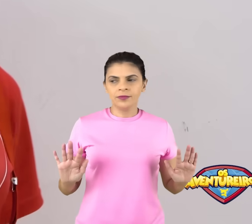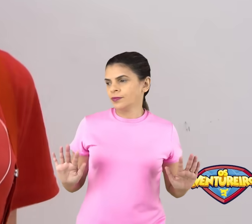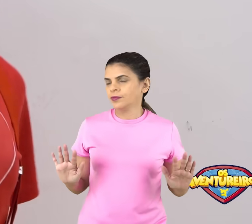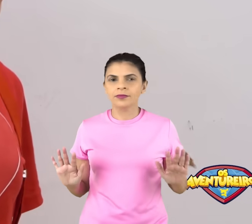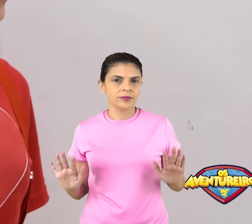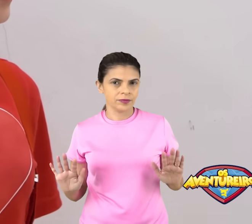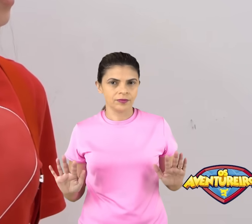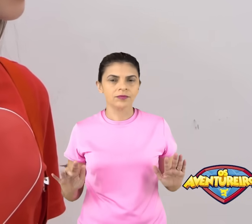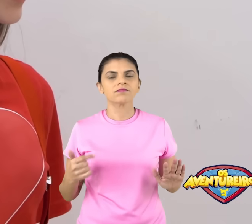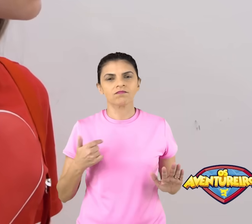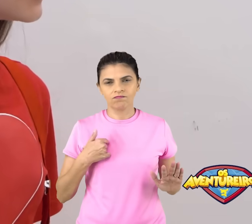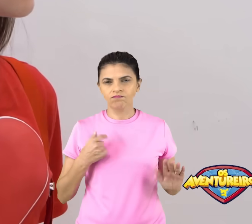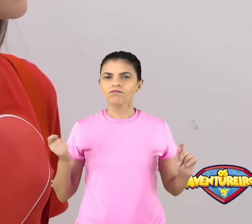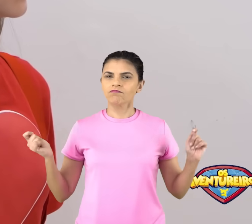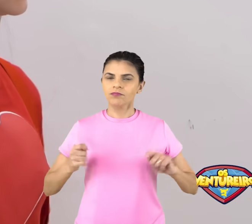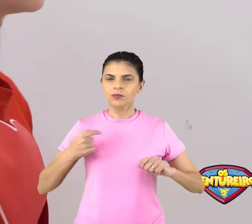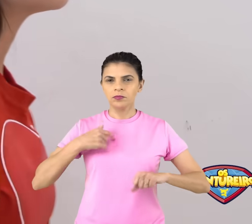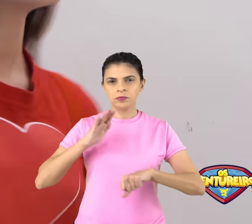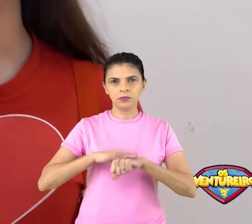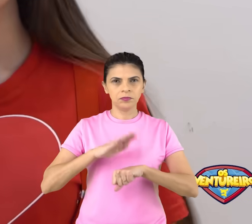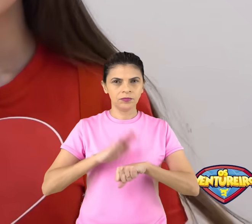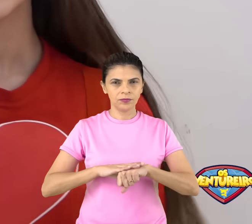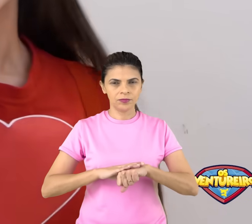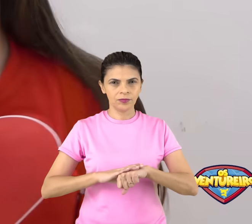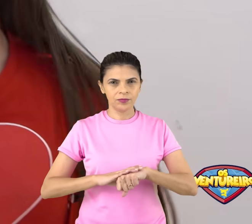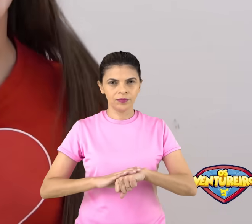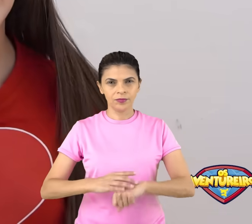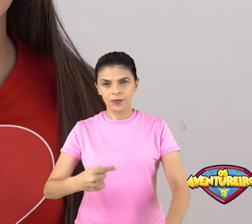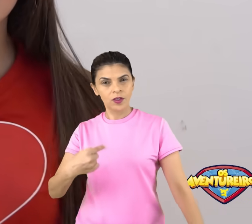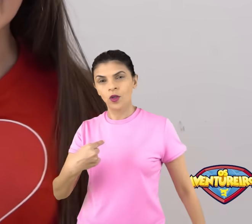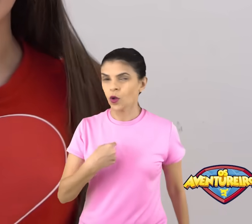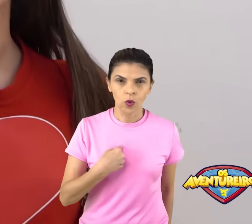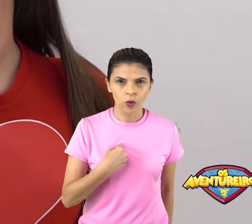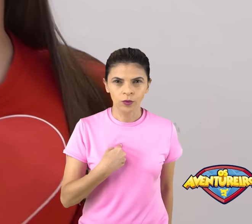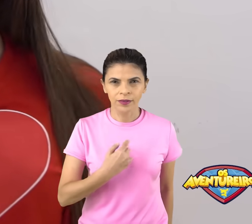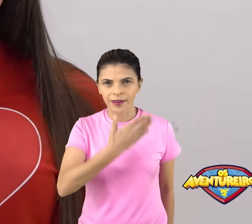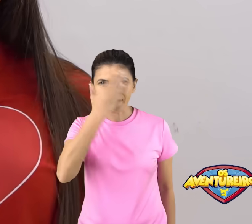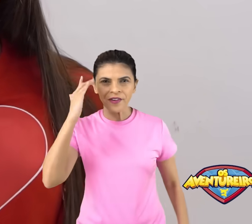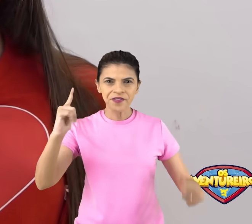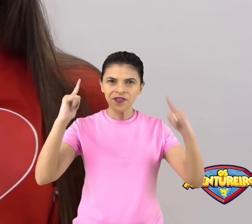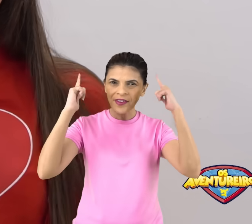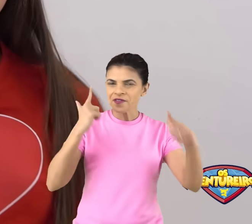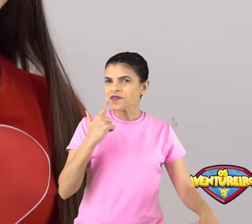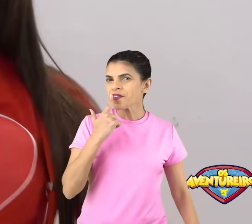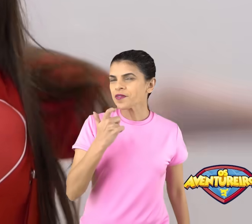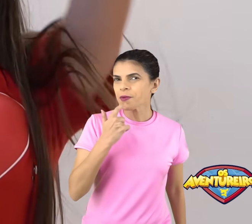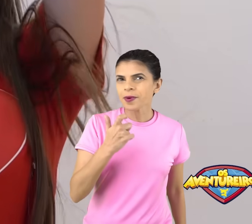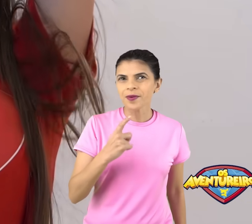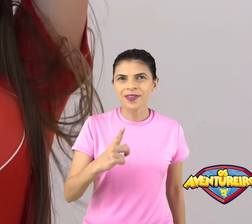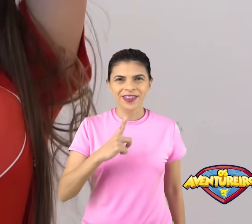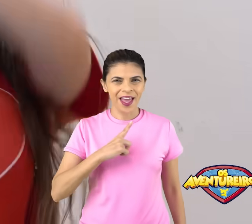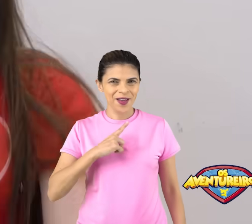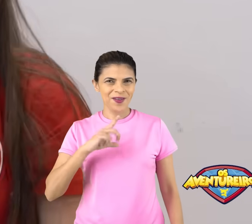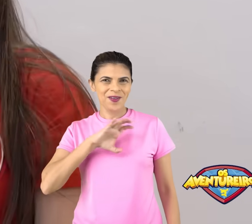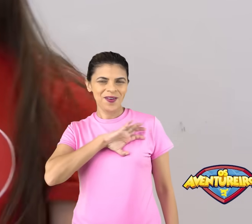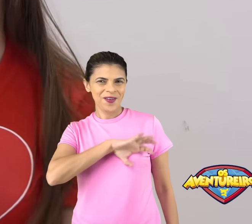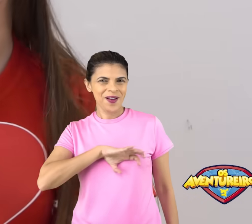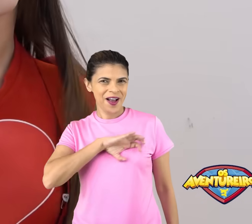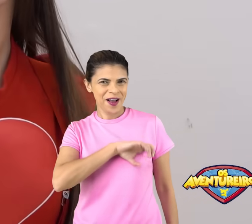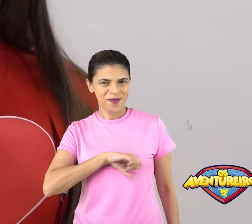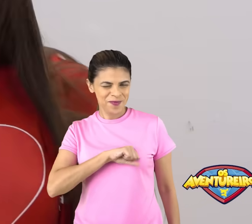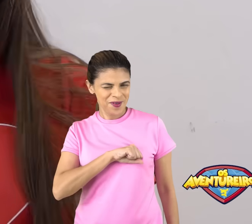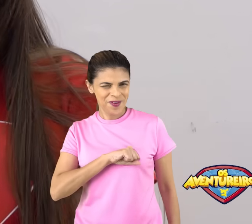Pessoal, eu acho que agora é a minha vez. Eu sou a aventureira vermelha e eu tenho